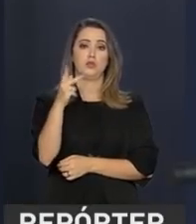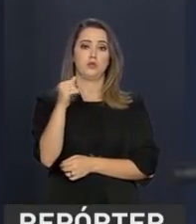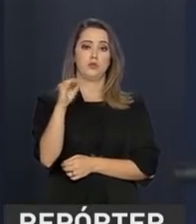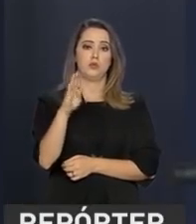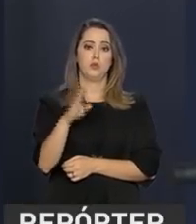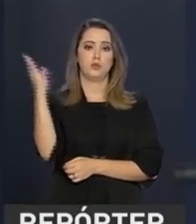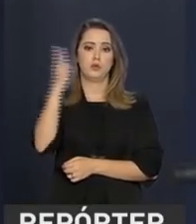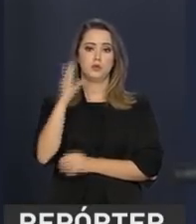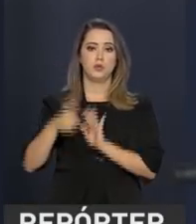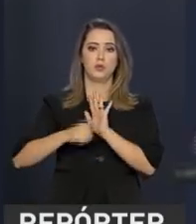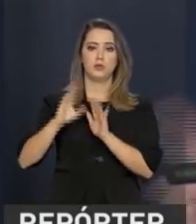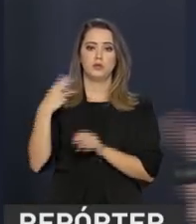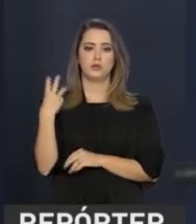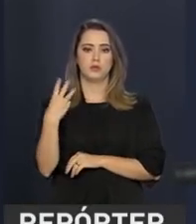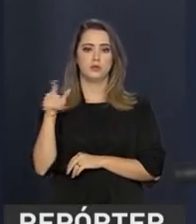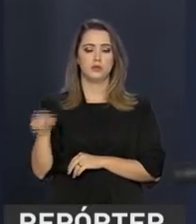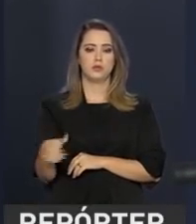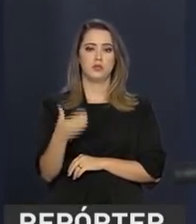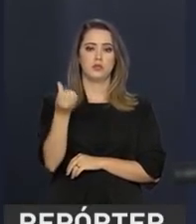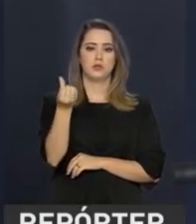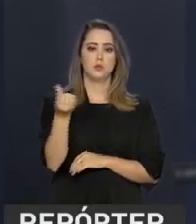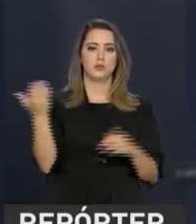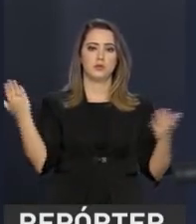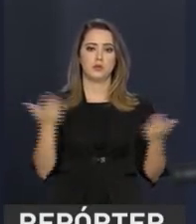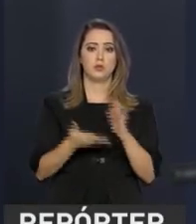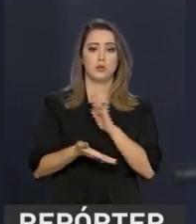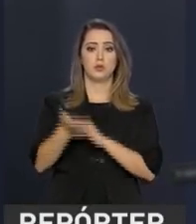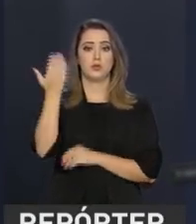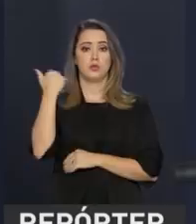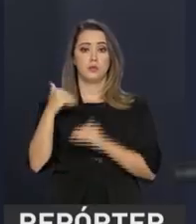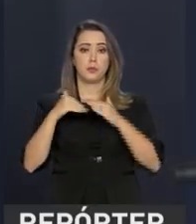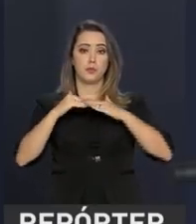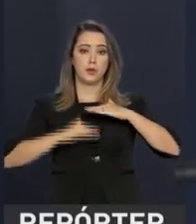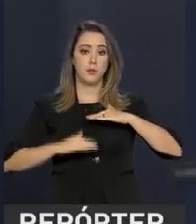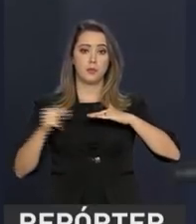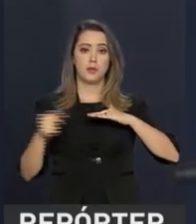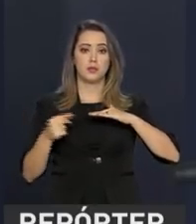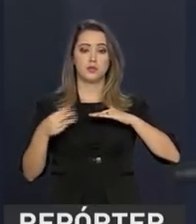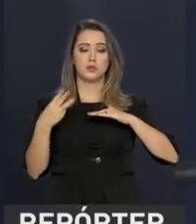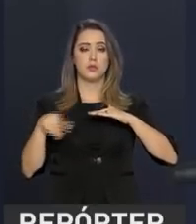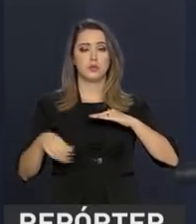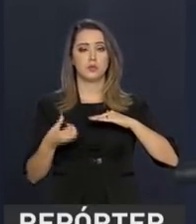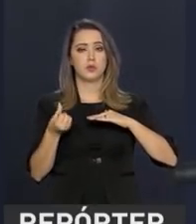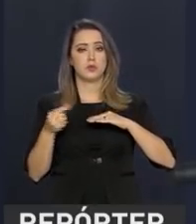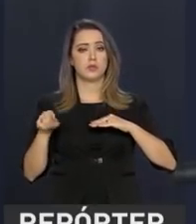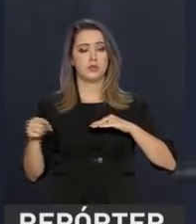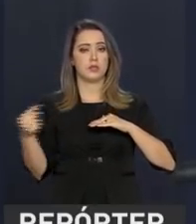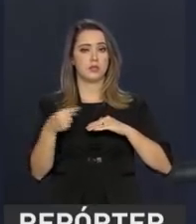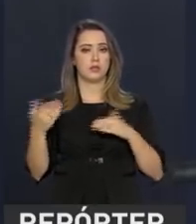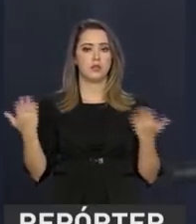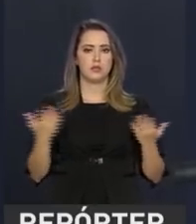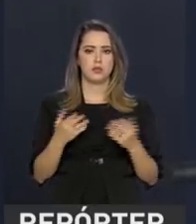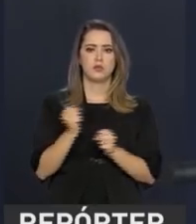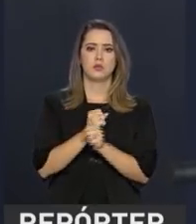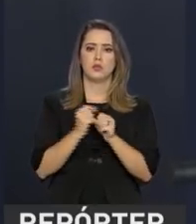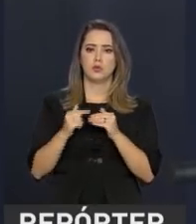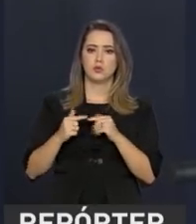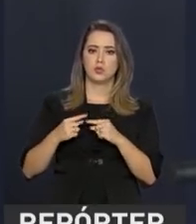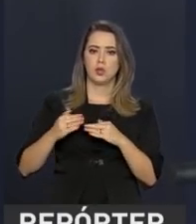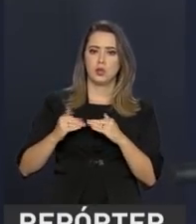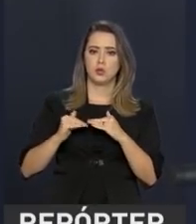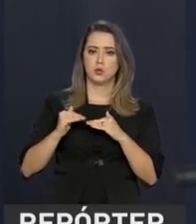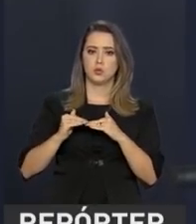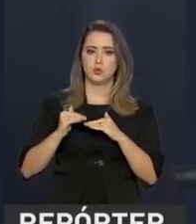No passado era 3,6. No passado, menos, negativos. Hoje, neste ano, já foi 1. A mais, ou